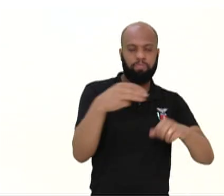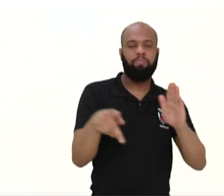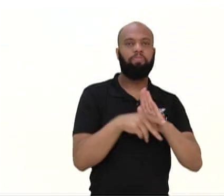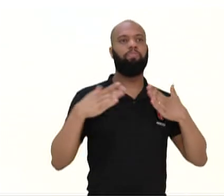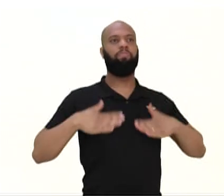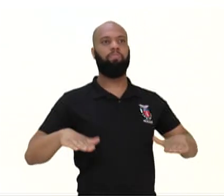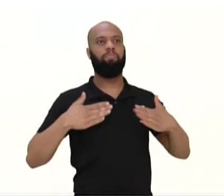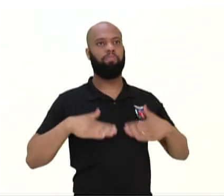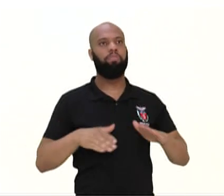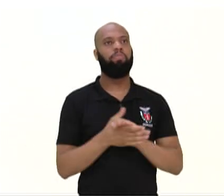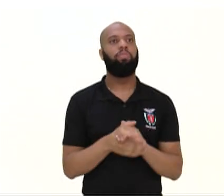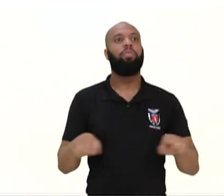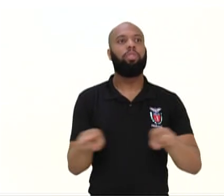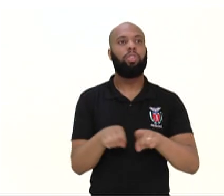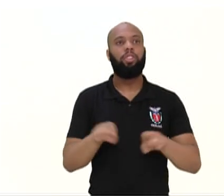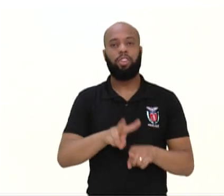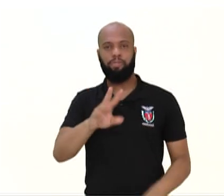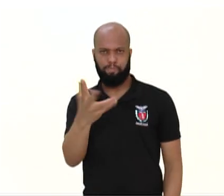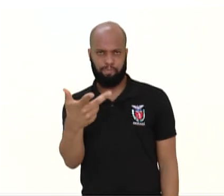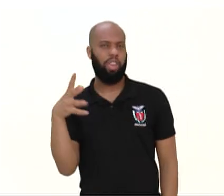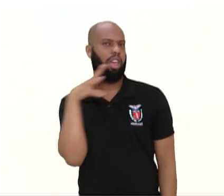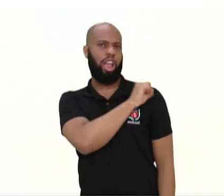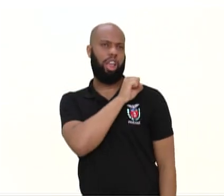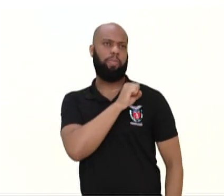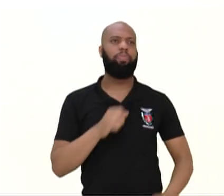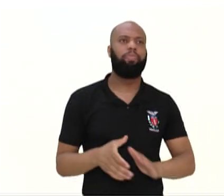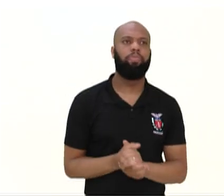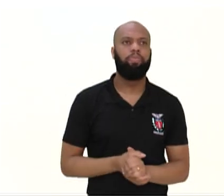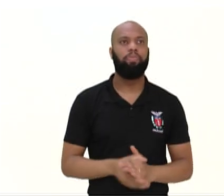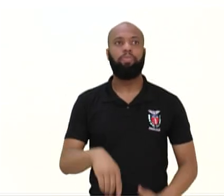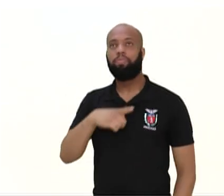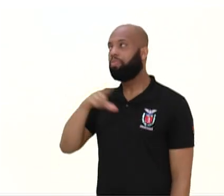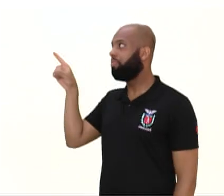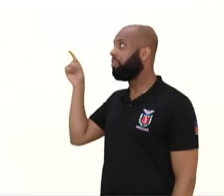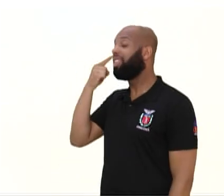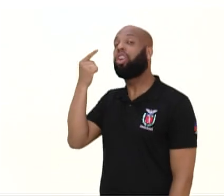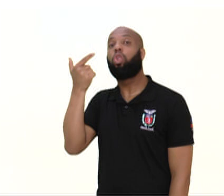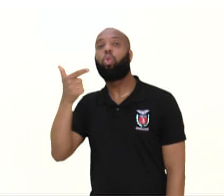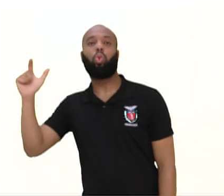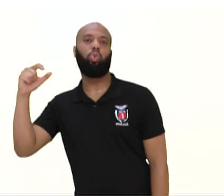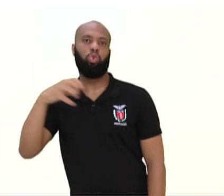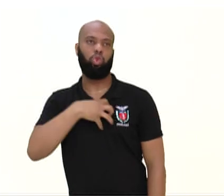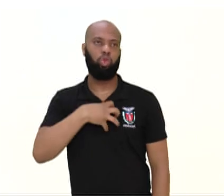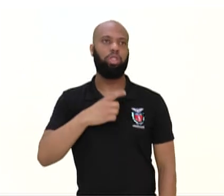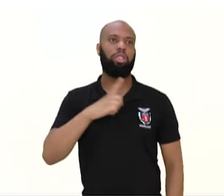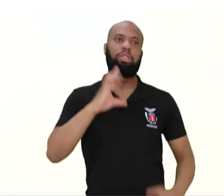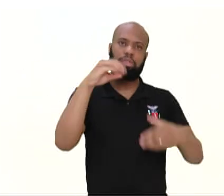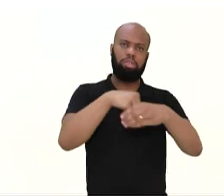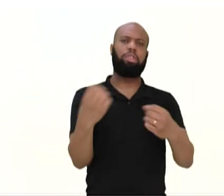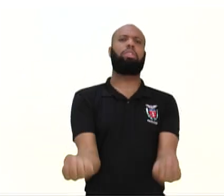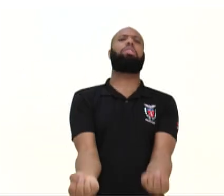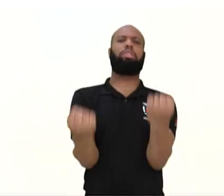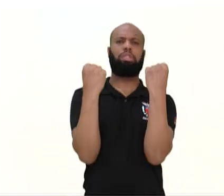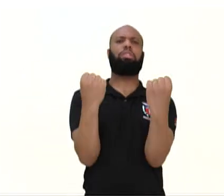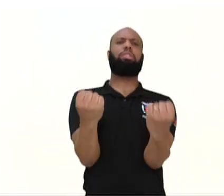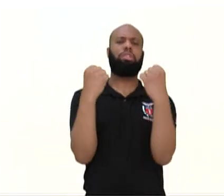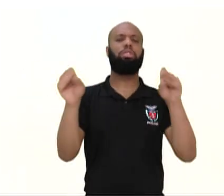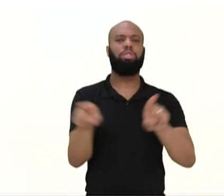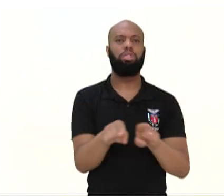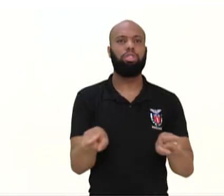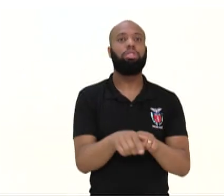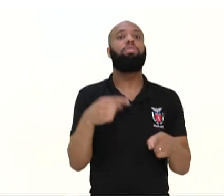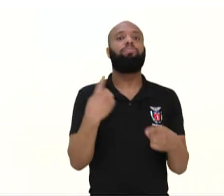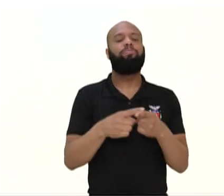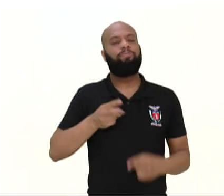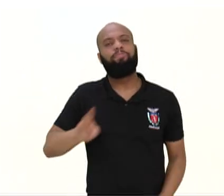do movimento propriamente dito. E aí nós temos uma outra manobra comum na musculação. Há muito tempo ela vem